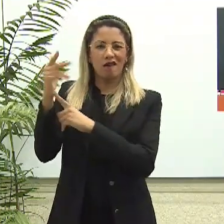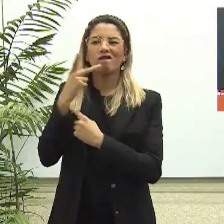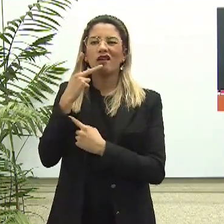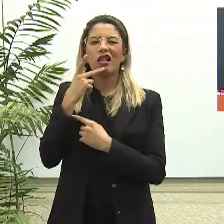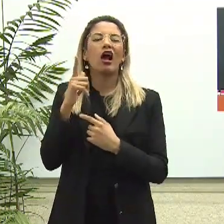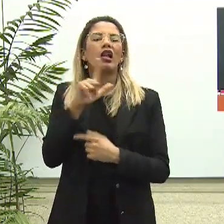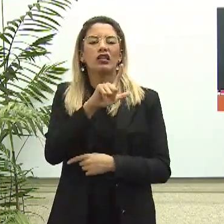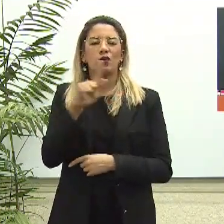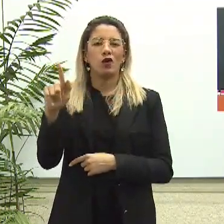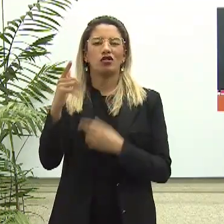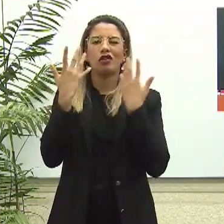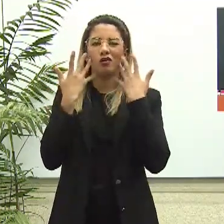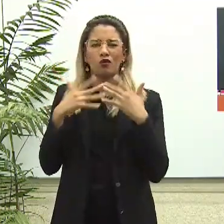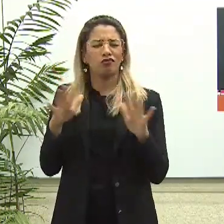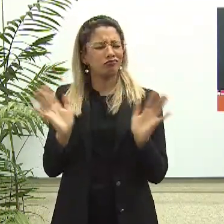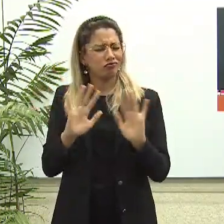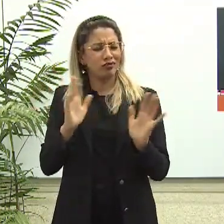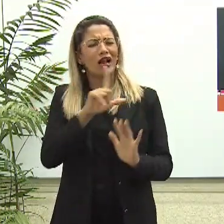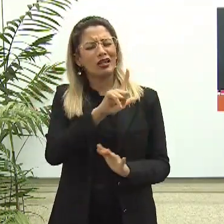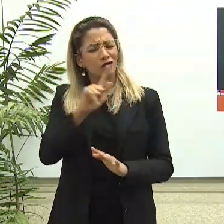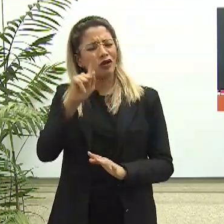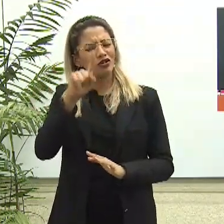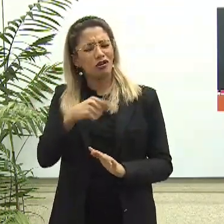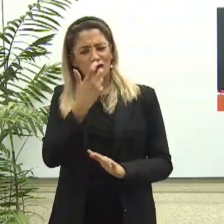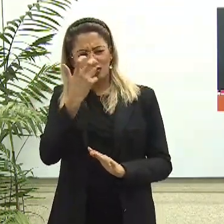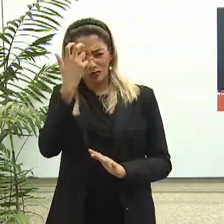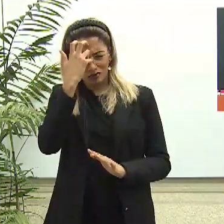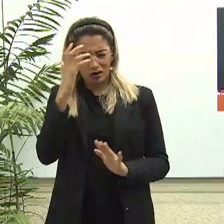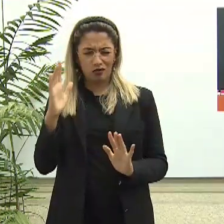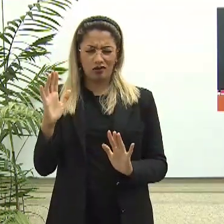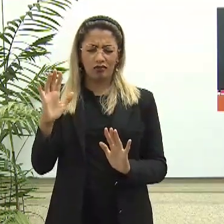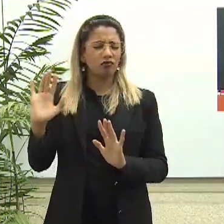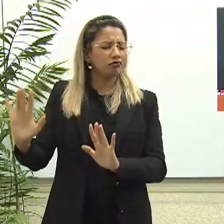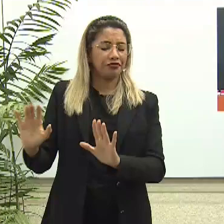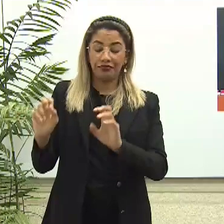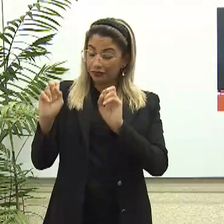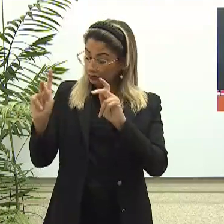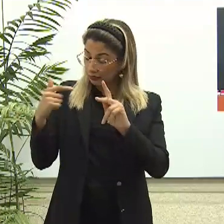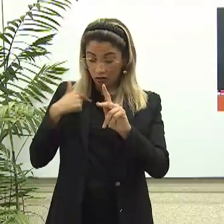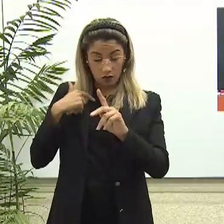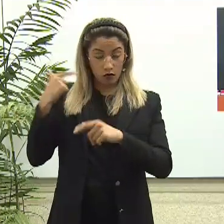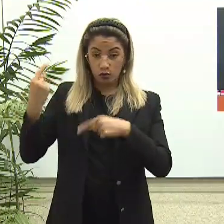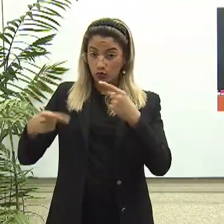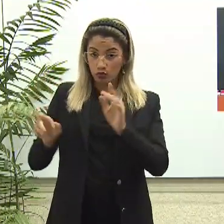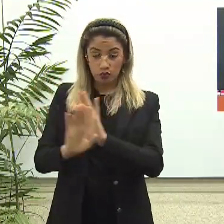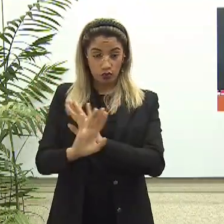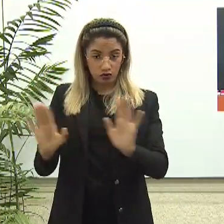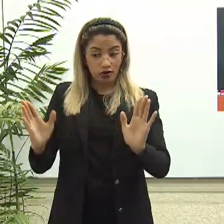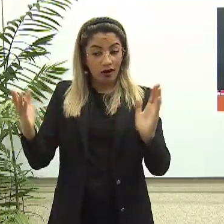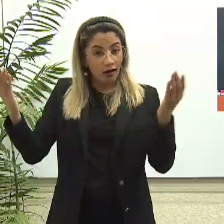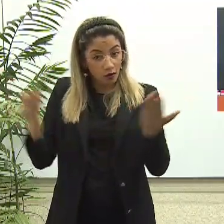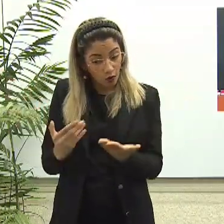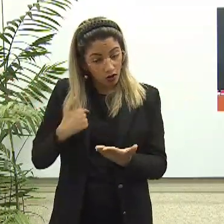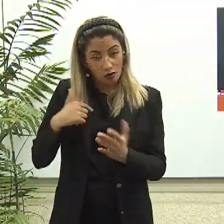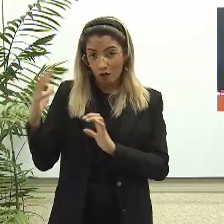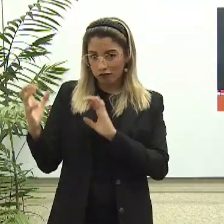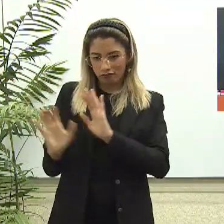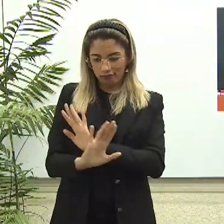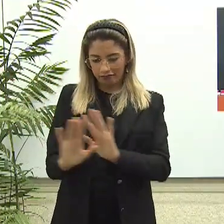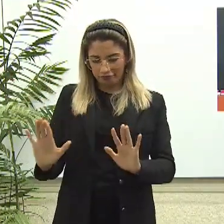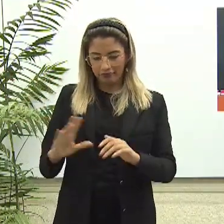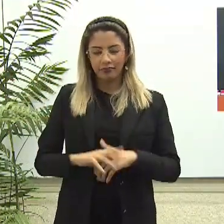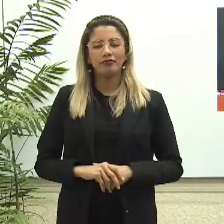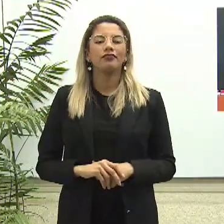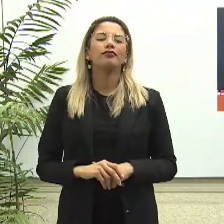não existe linguagem natural a linguagem é cultural Mas tudo bem eles chamam não vou brigar agora mas agora aí o que que eles